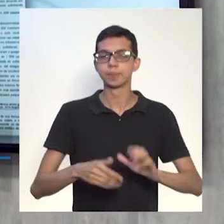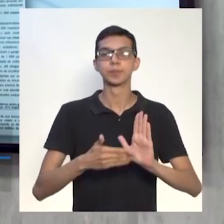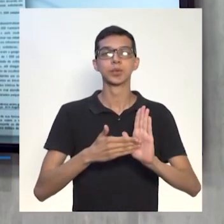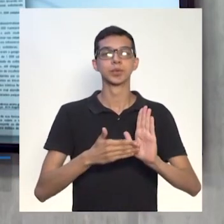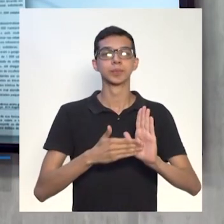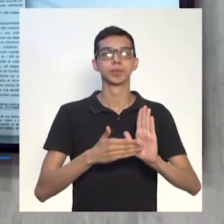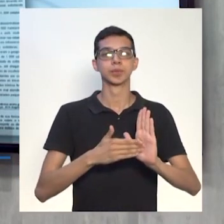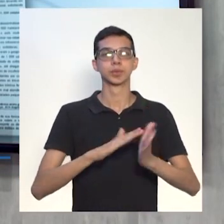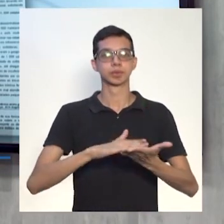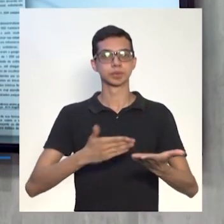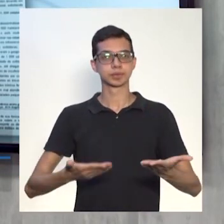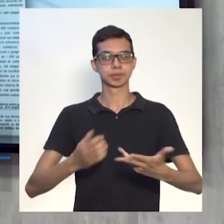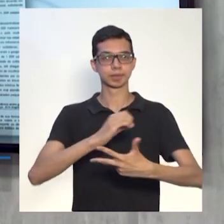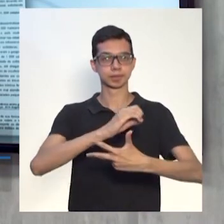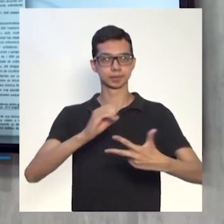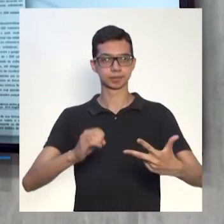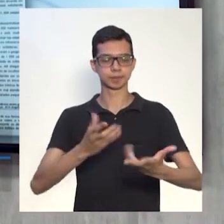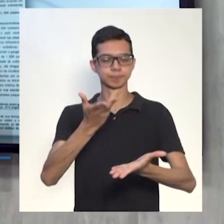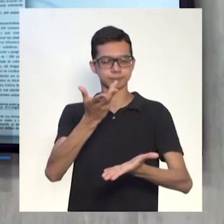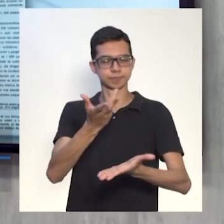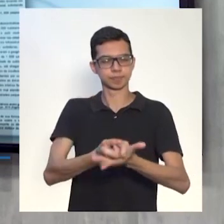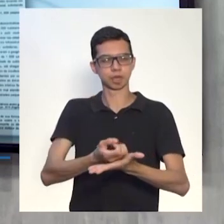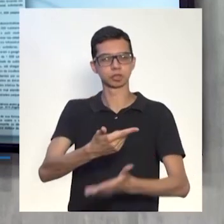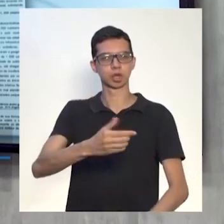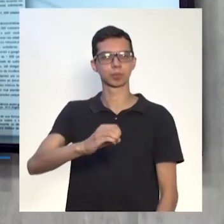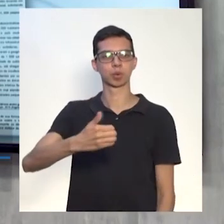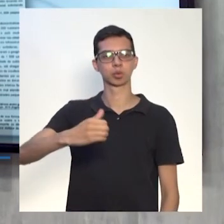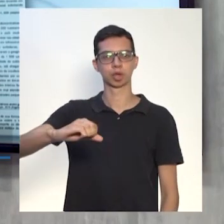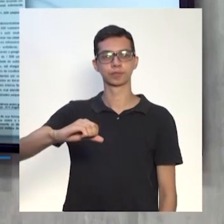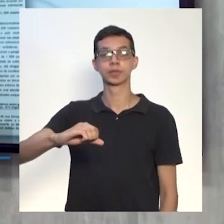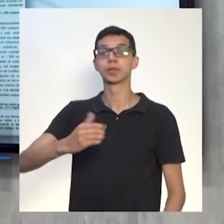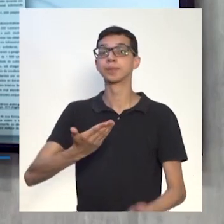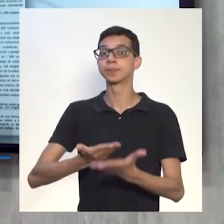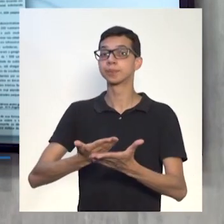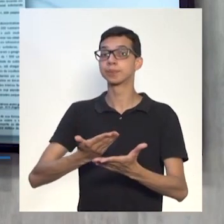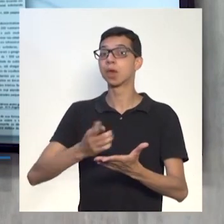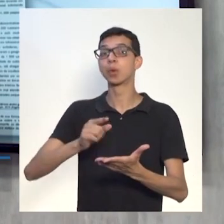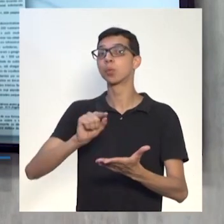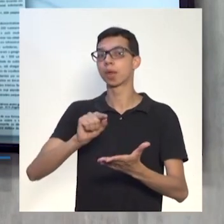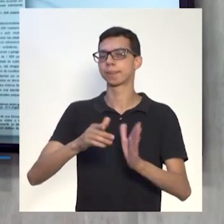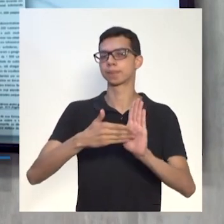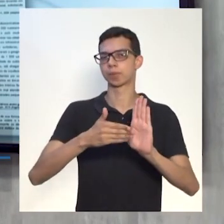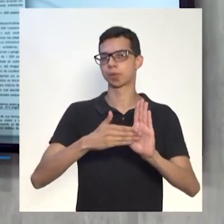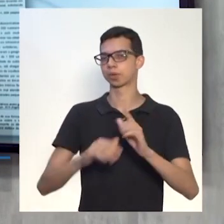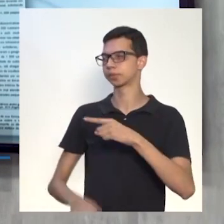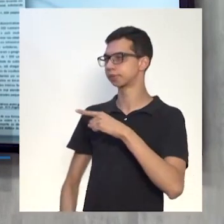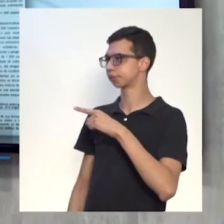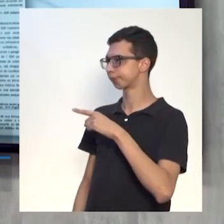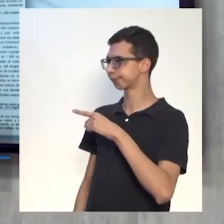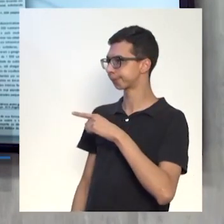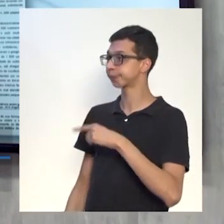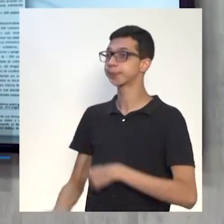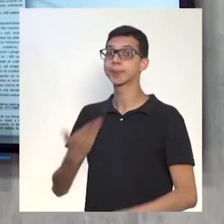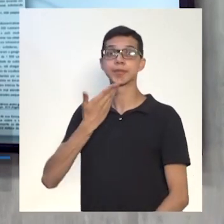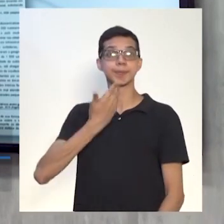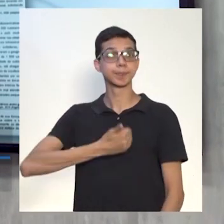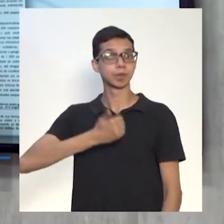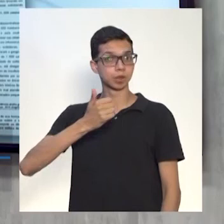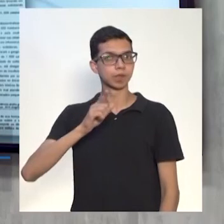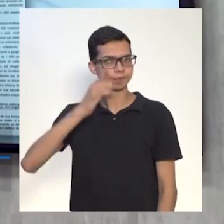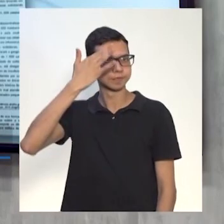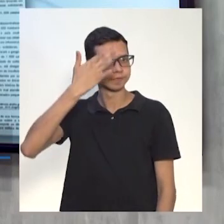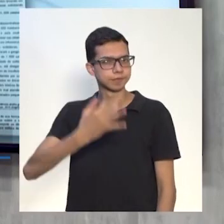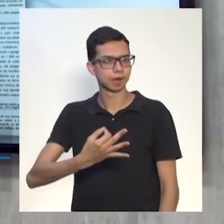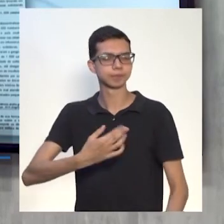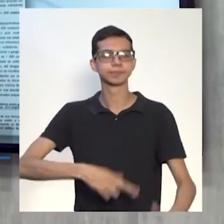de redação do Enem de 2019, que é essa daqui, você vai conseguir visualizar melhor o que eu estou dizendo. Então, aqui estão as